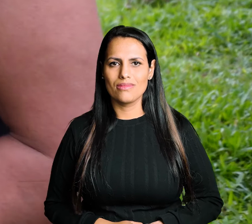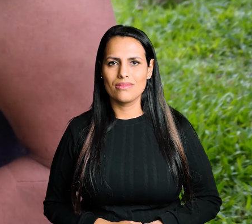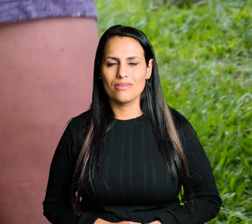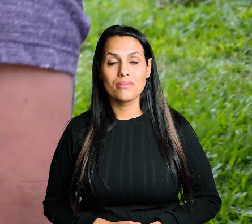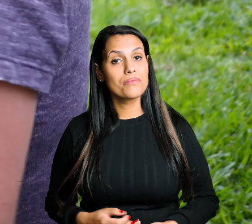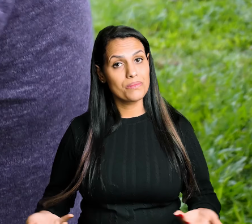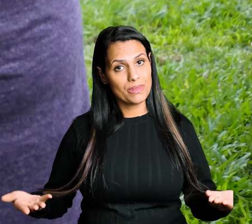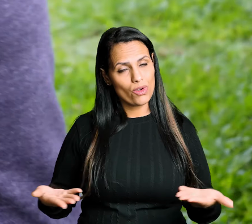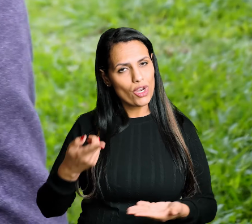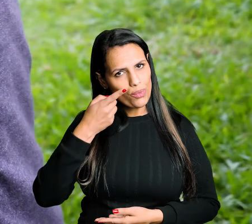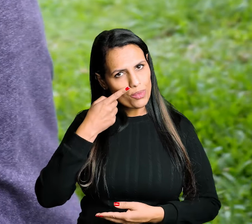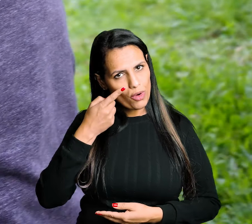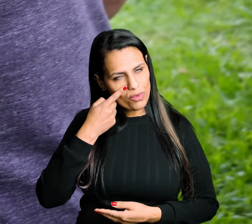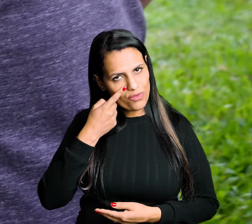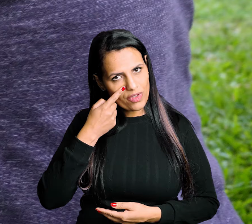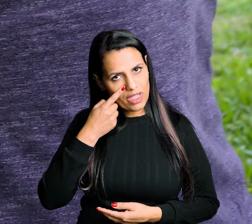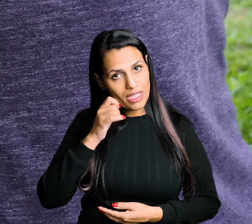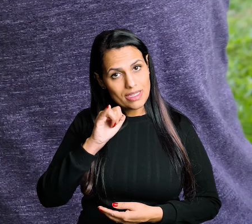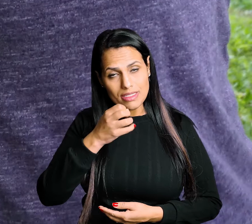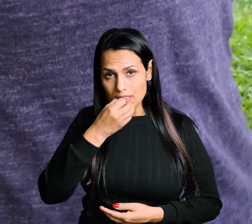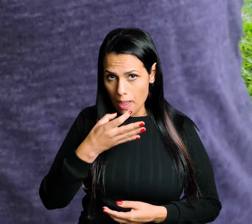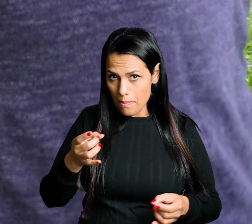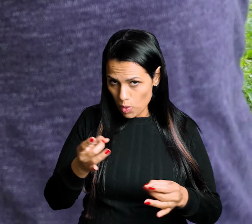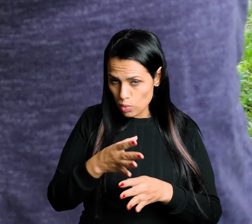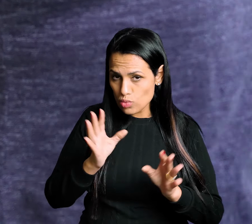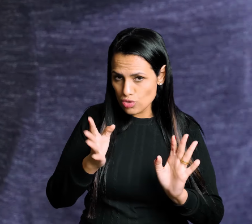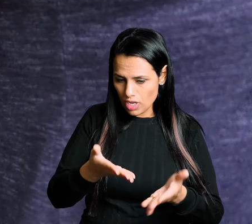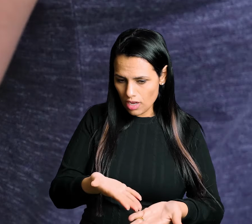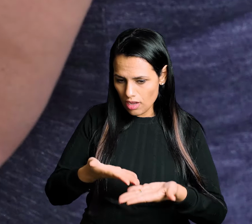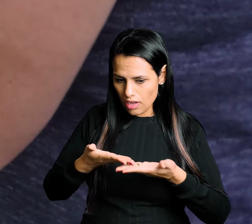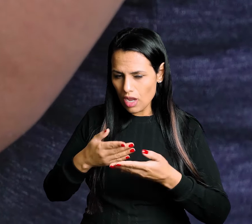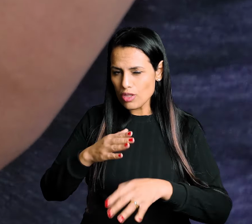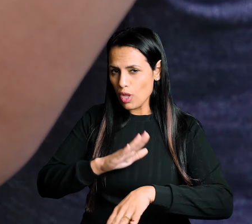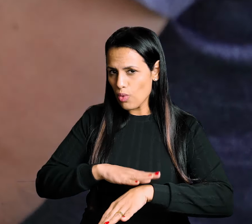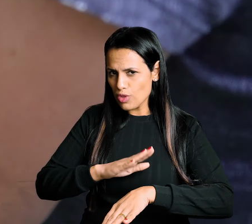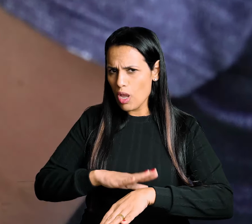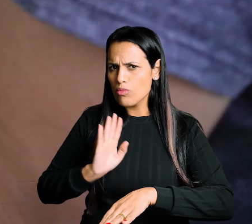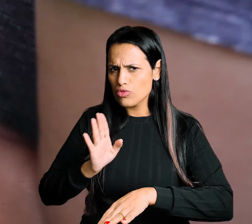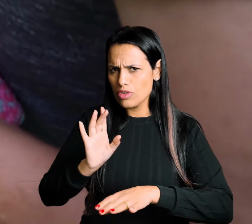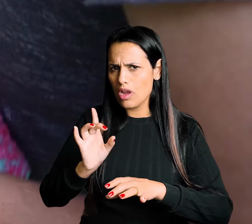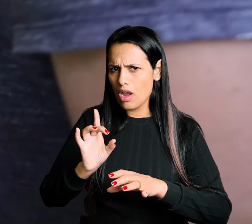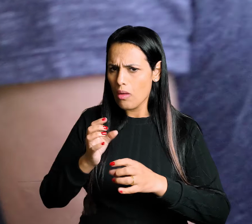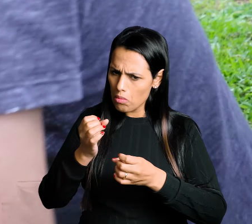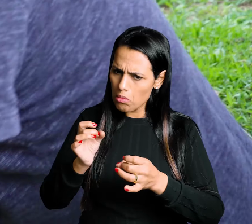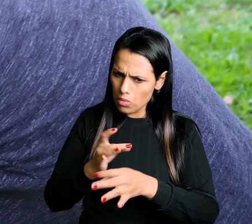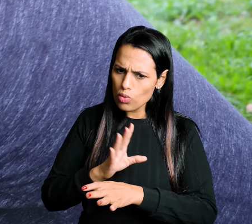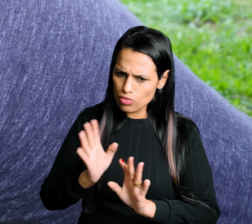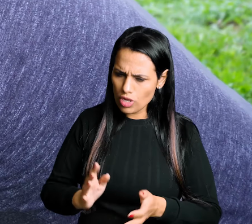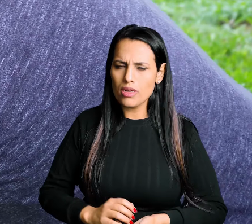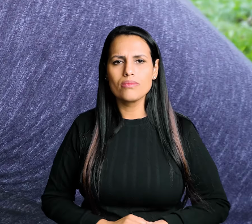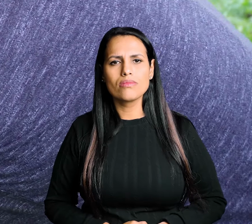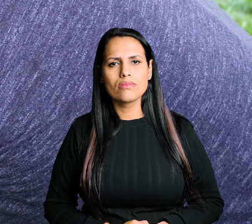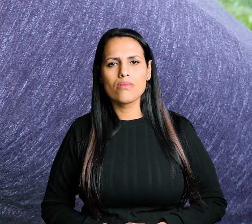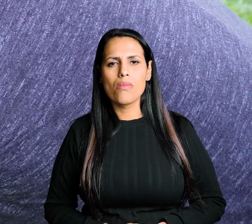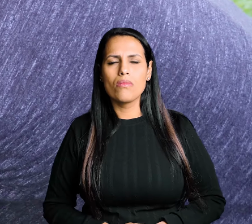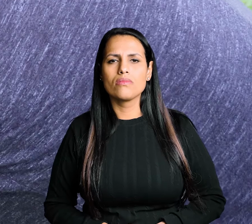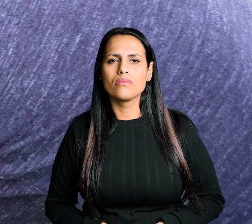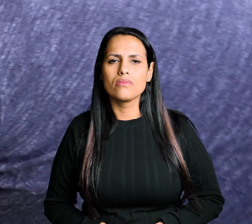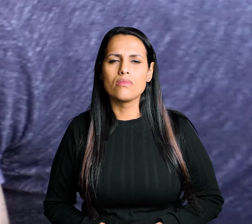Então agora vamos ver se já estão prontos aqui os bolinhos. Acho que pelo tempo aqui já é para estar pronto.